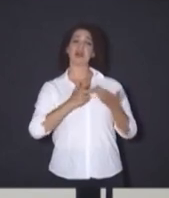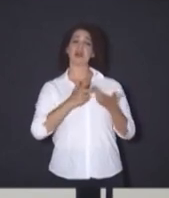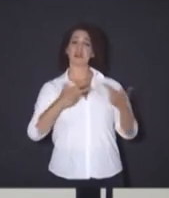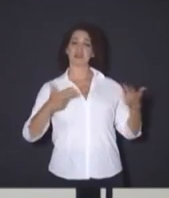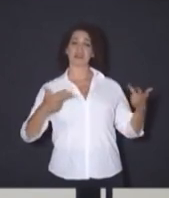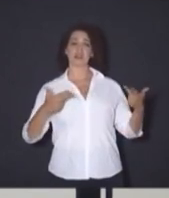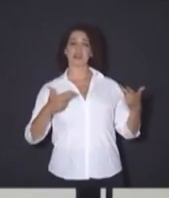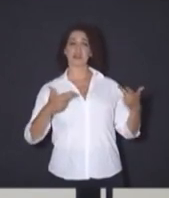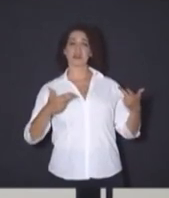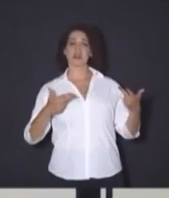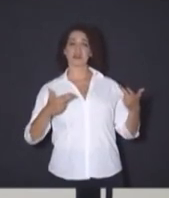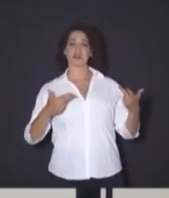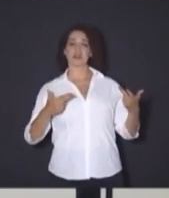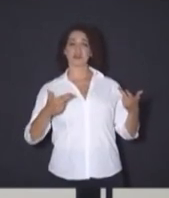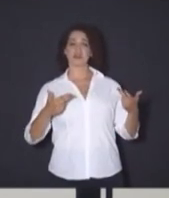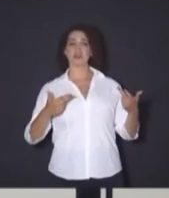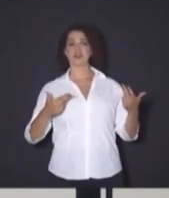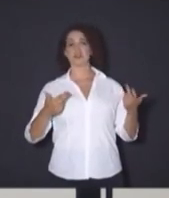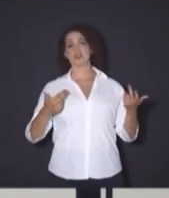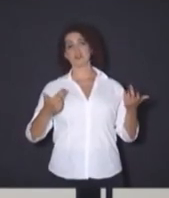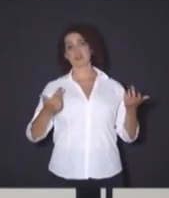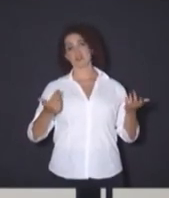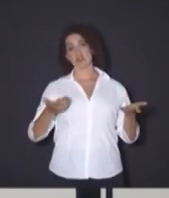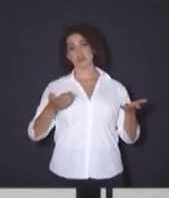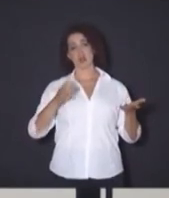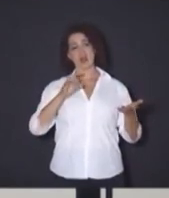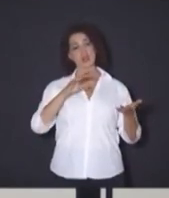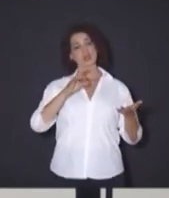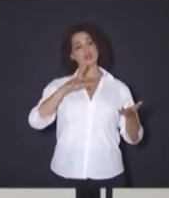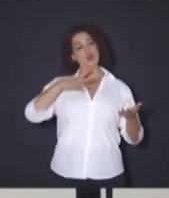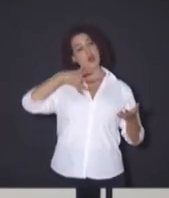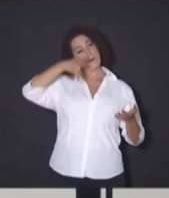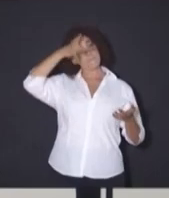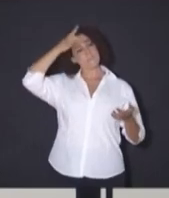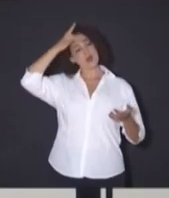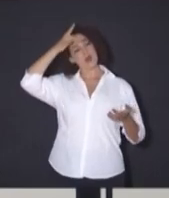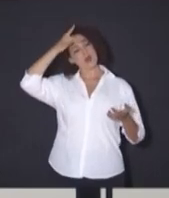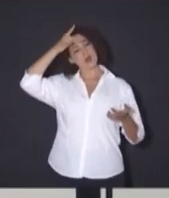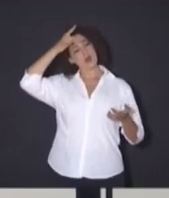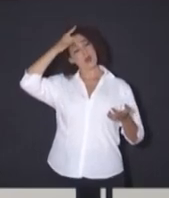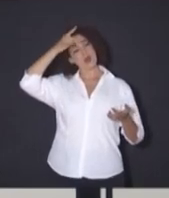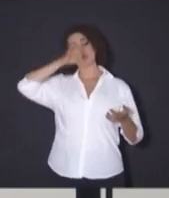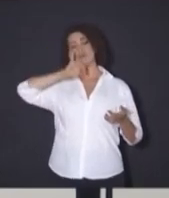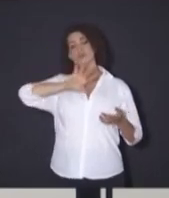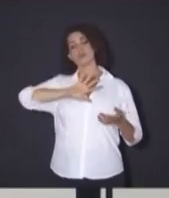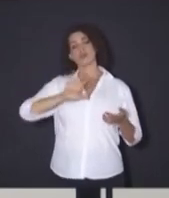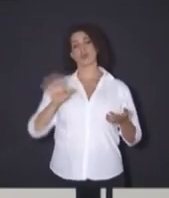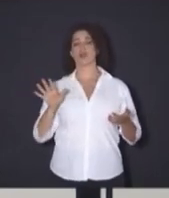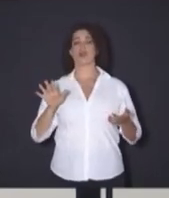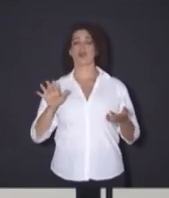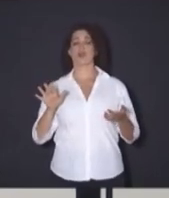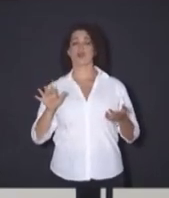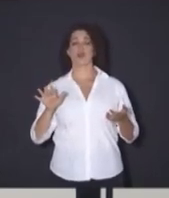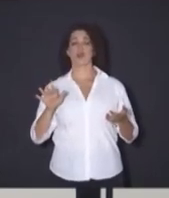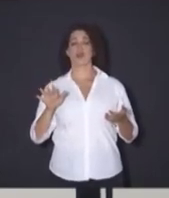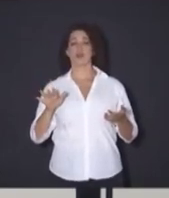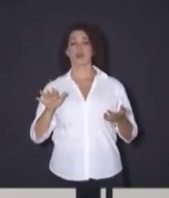de boca a ouvido. E foi de boca a ouvido que a gente,